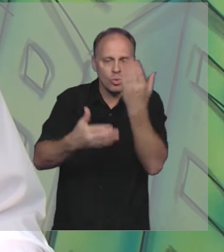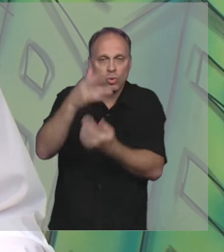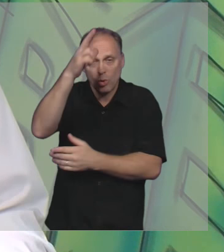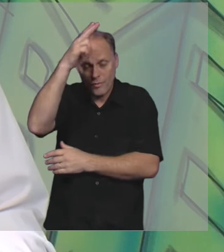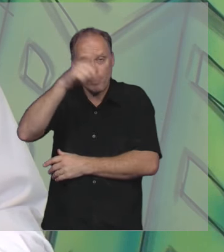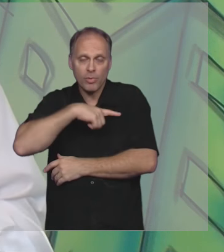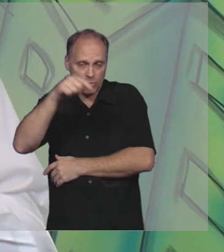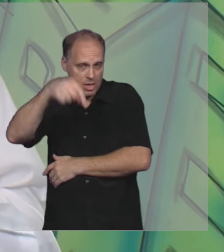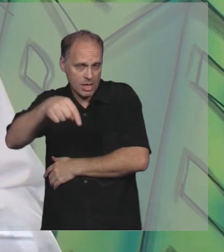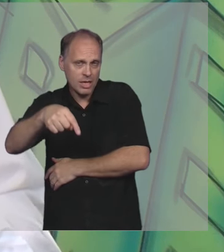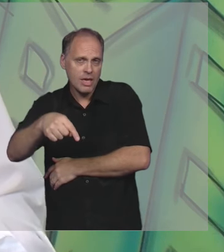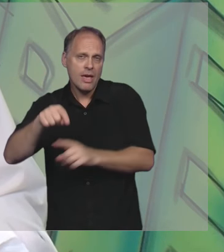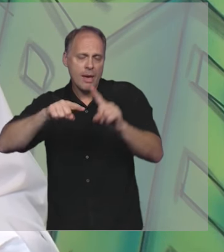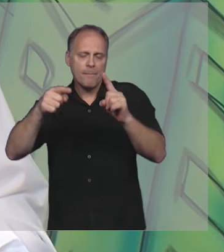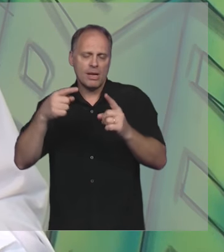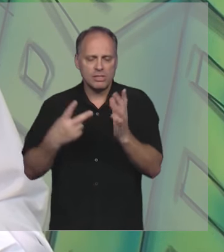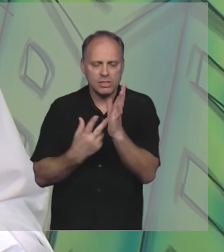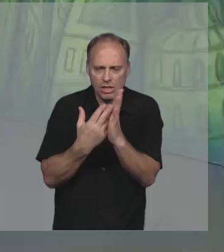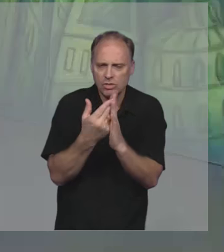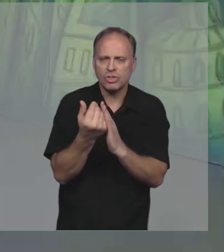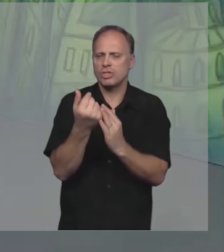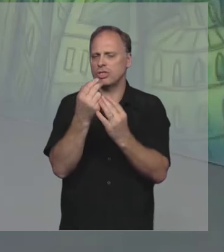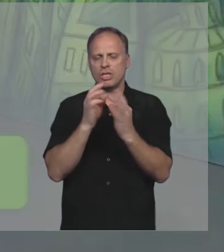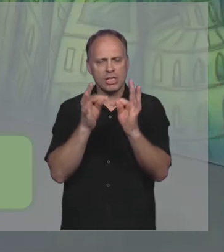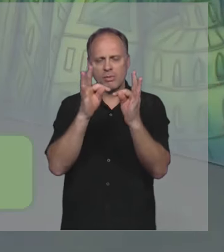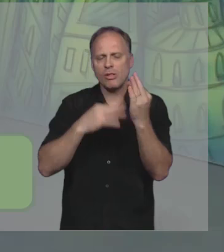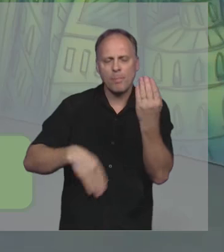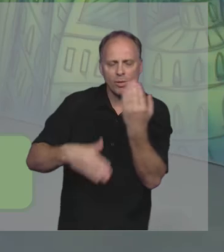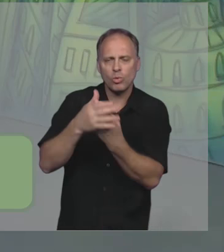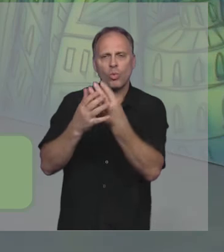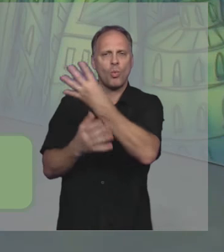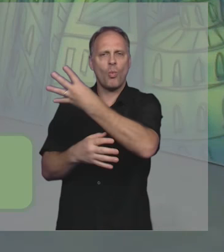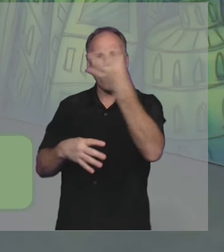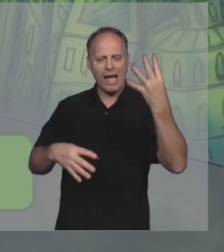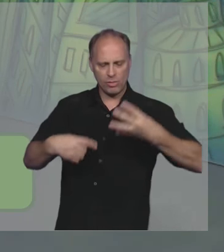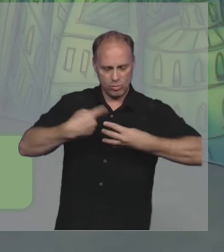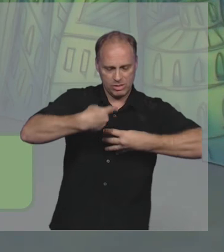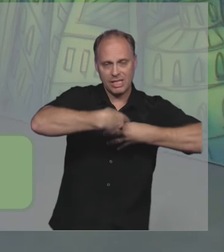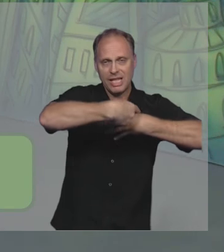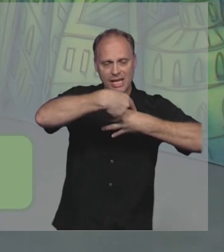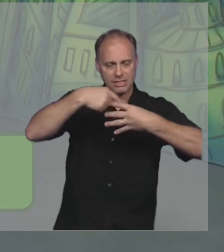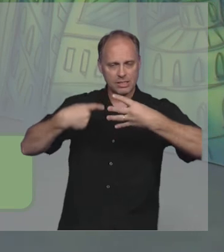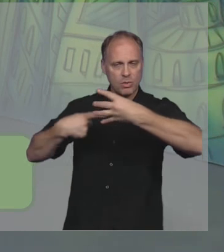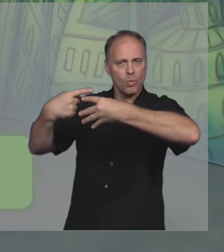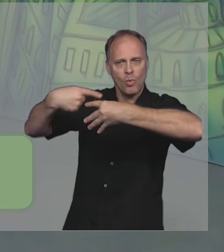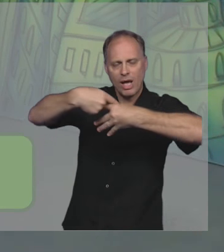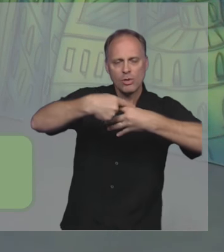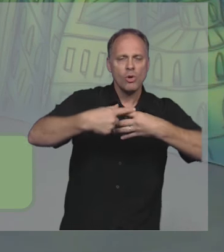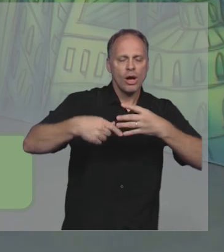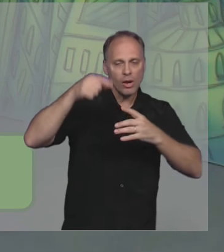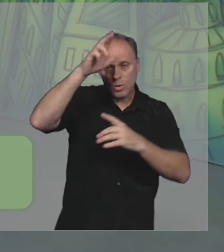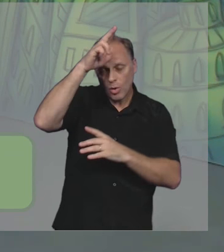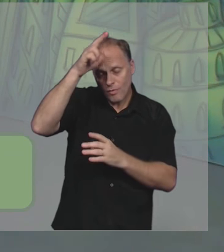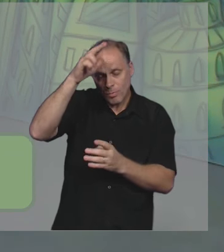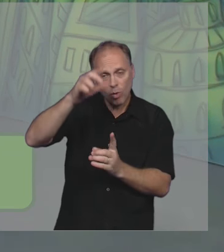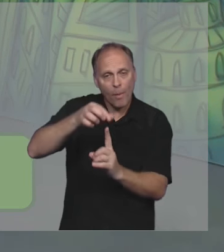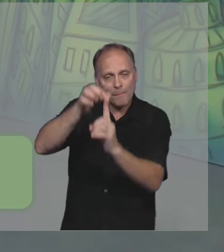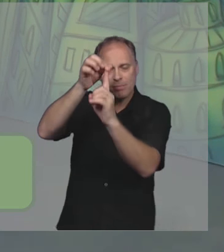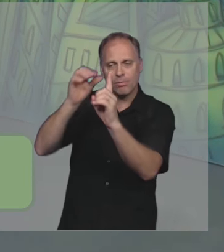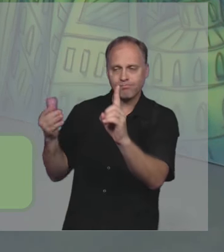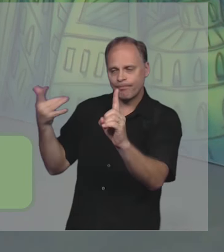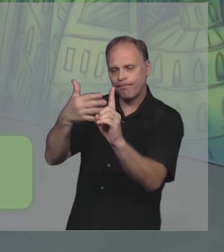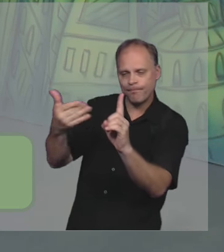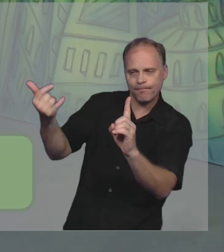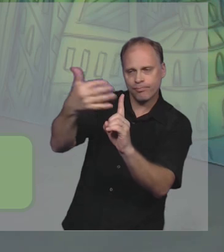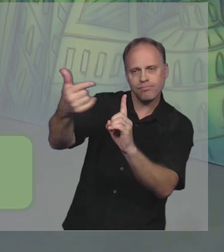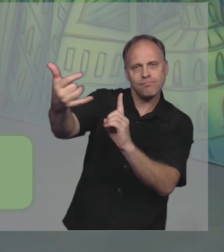e cirurgia para mais 4 municípios, são 5 municípios de referência em Novo Hamburgo. É um exemplo bem típico que nós